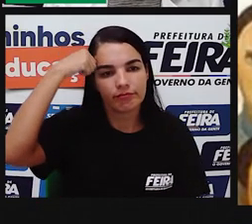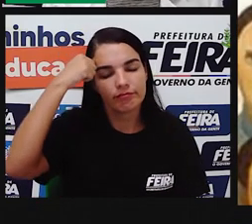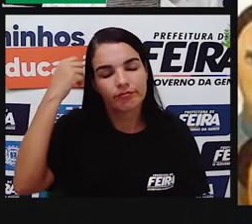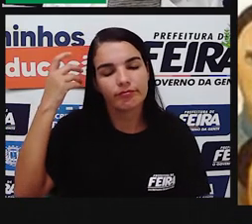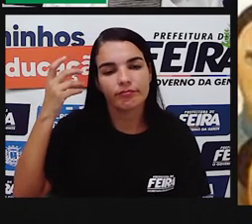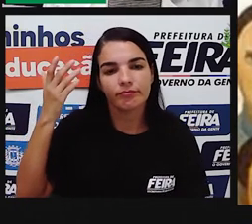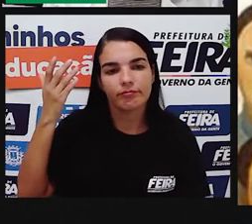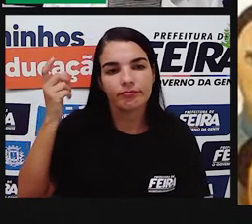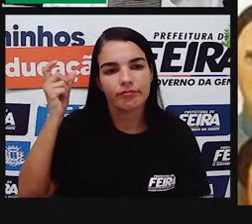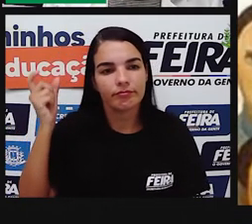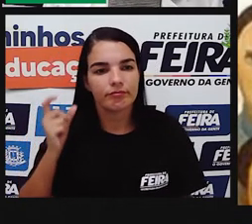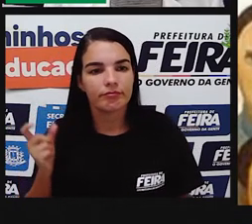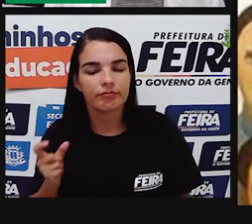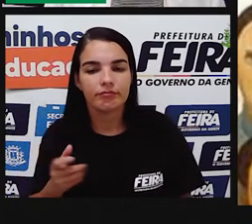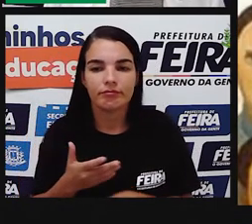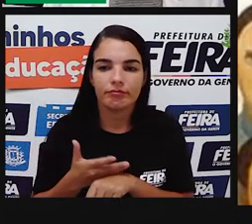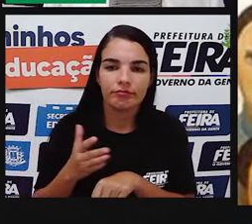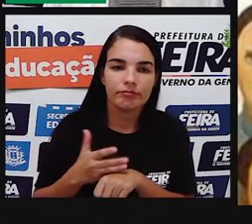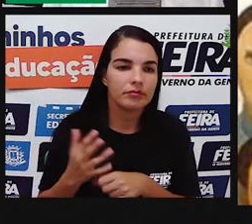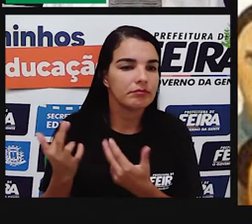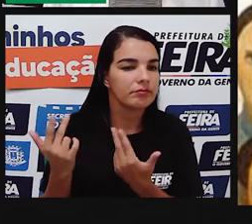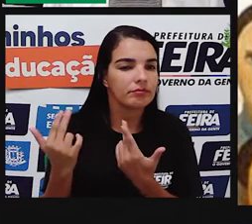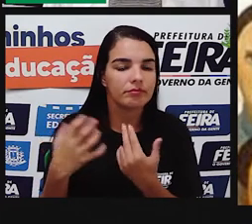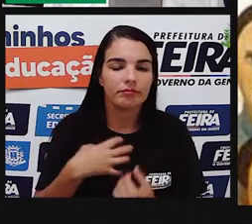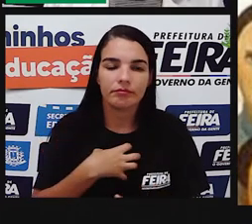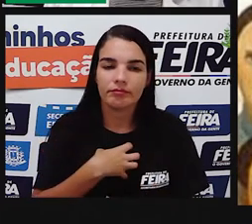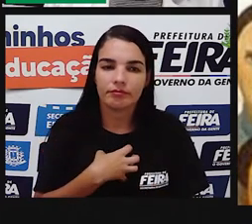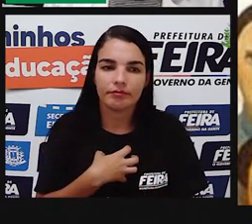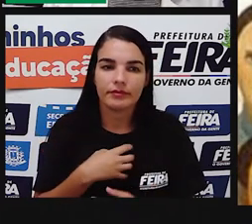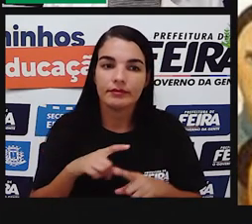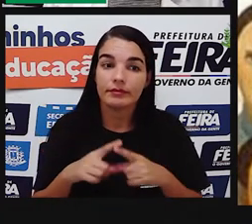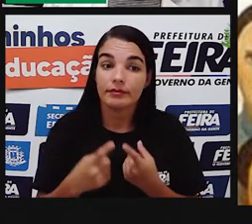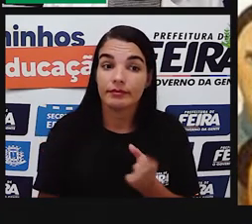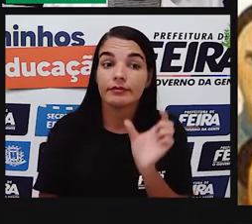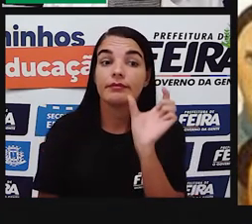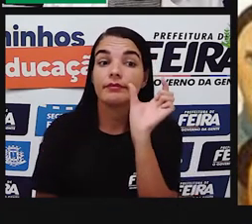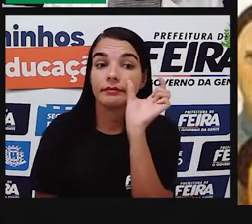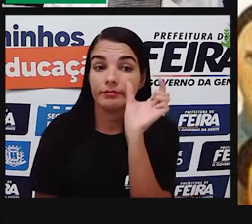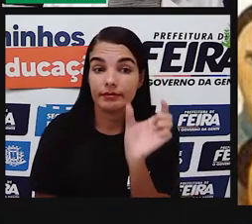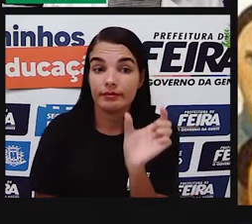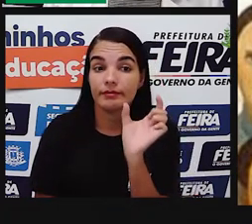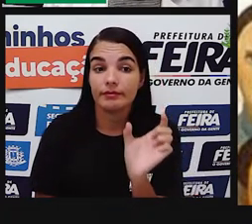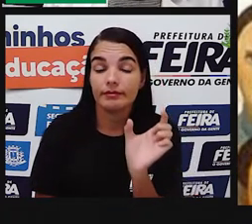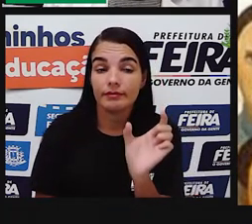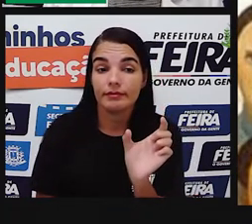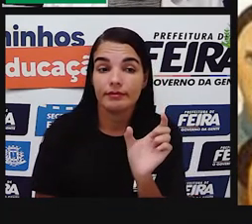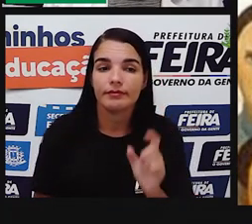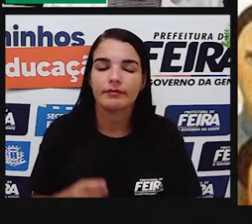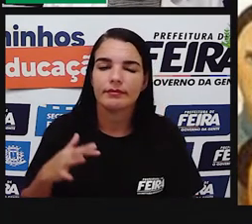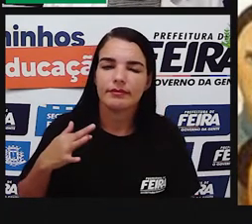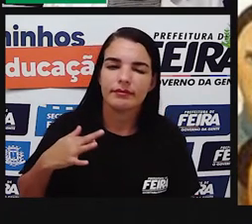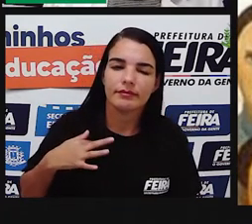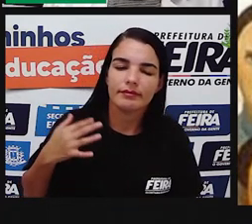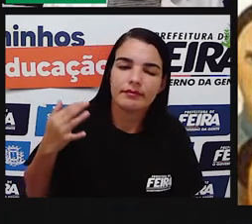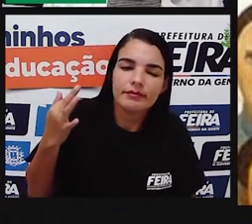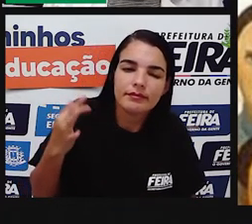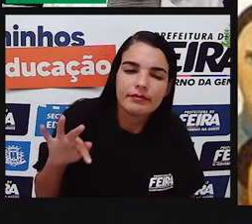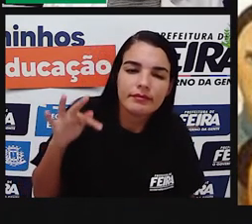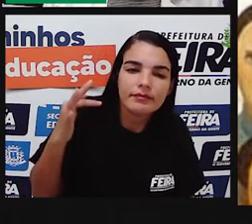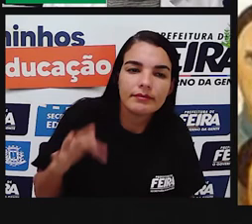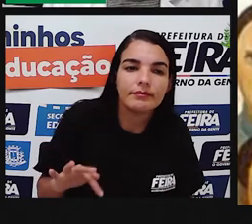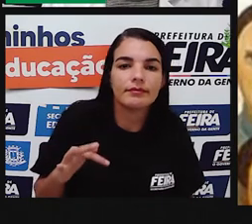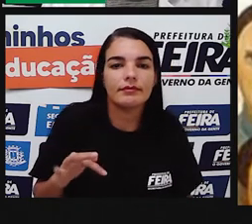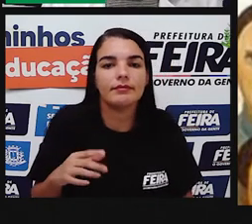que aparentemente têm o mesmo sentido, mas que elas têm cada uma a